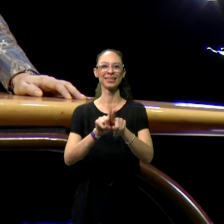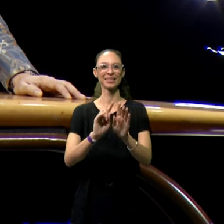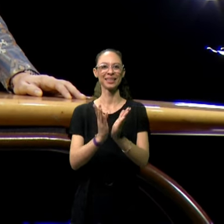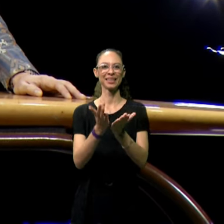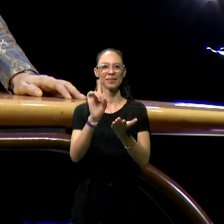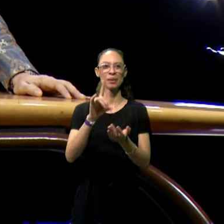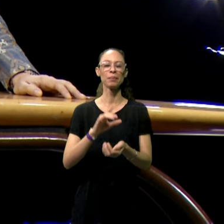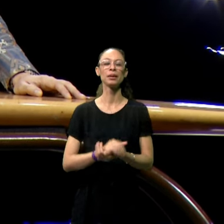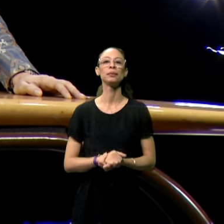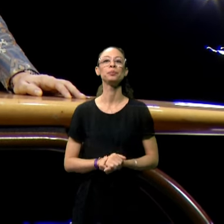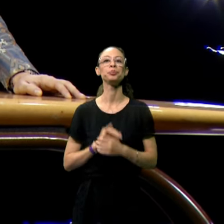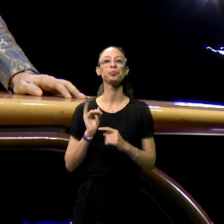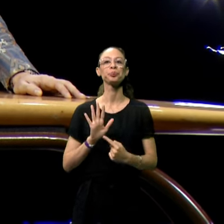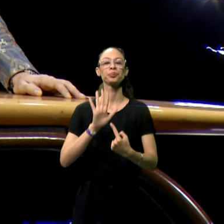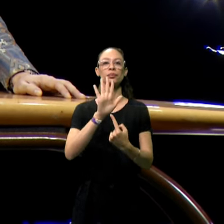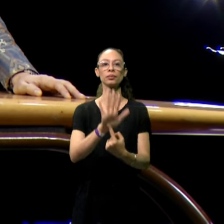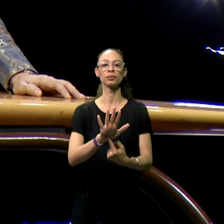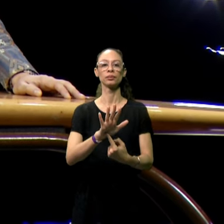E diz assim: